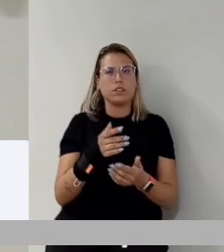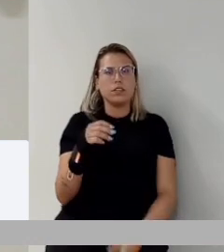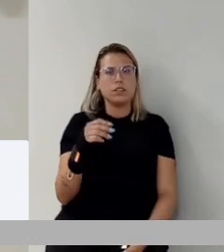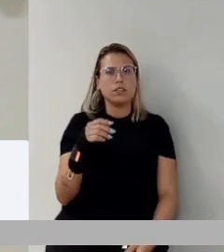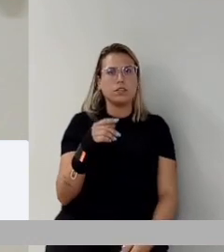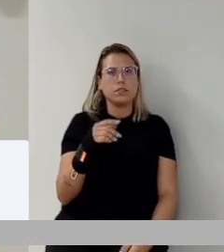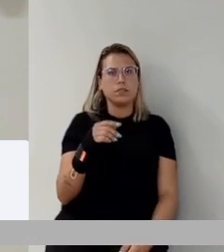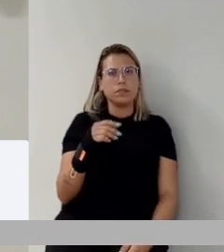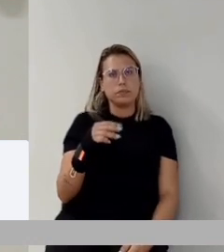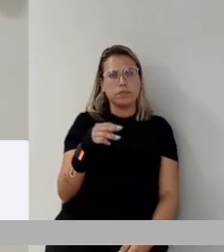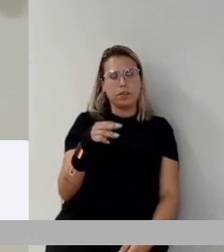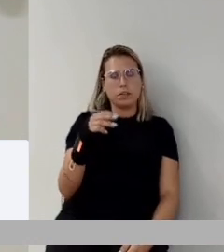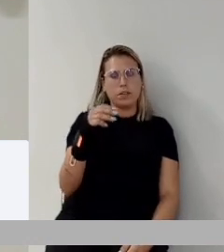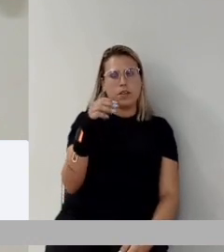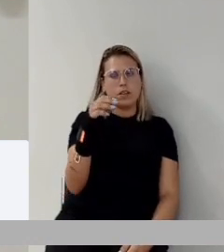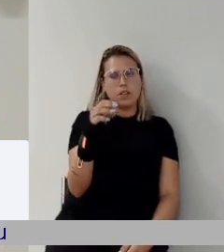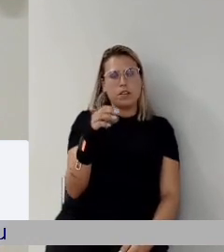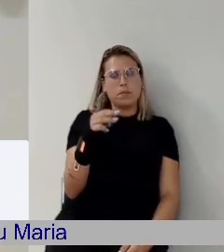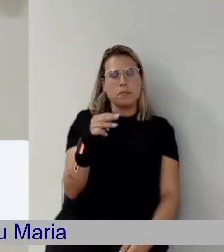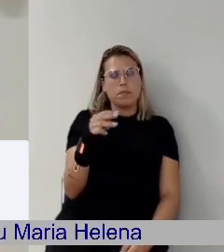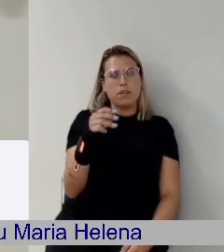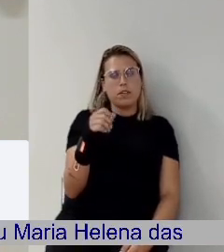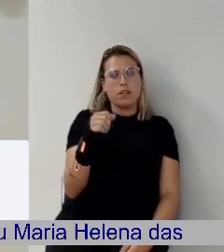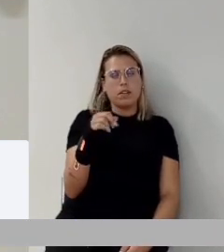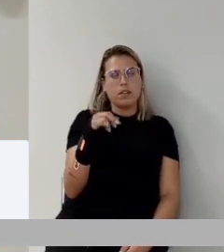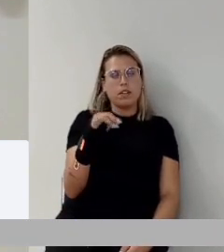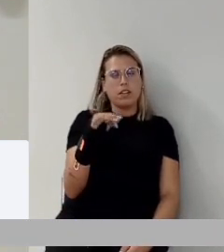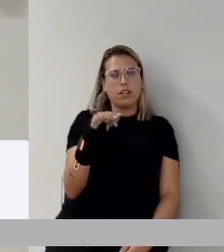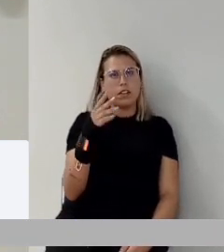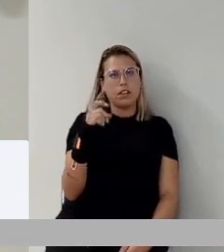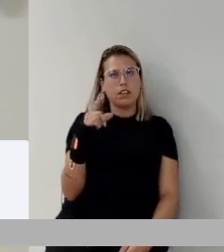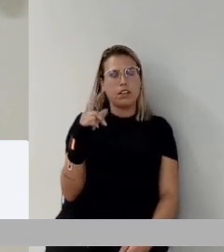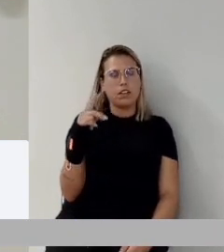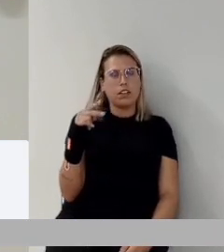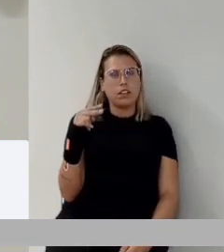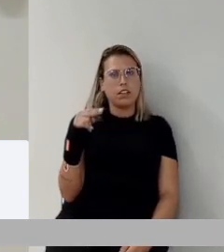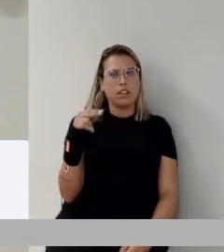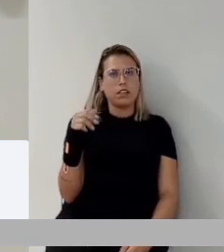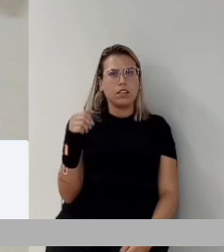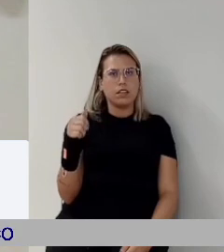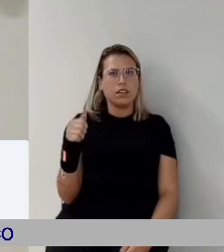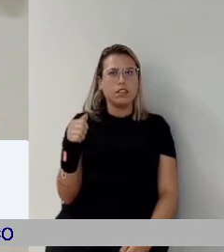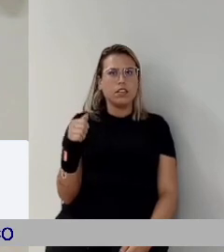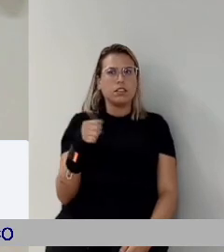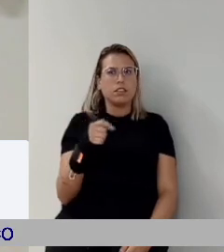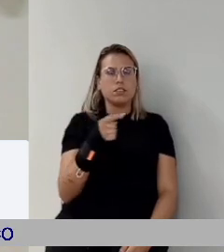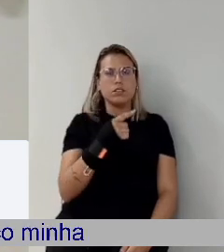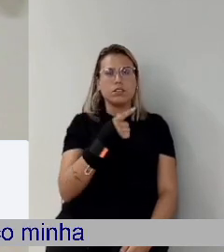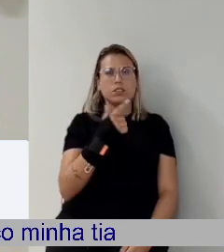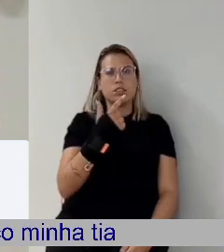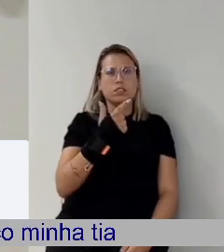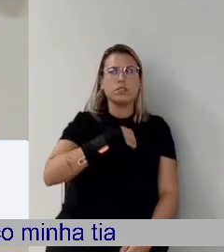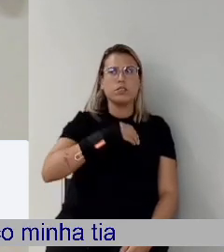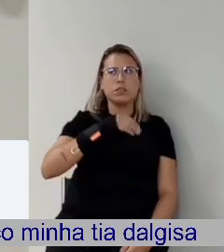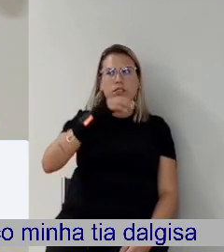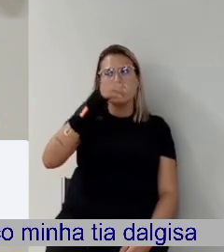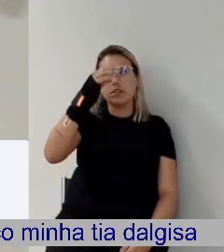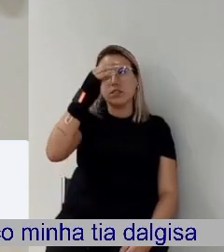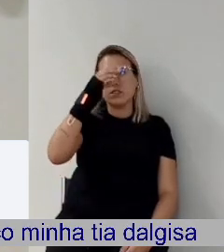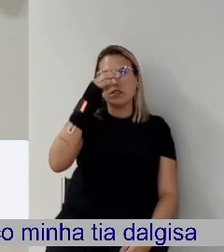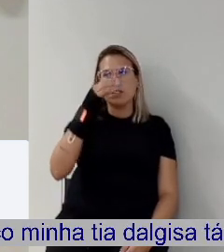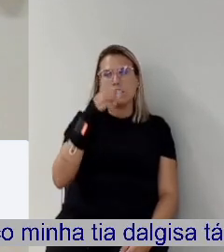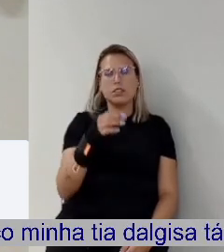Helena de ocilon ou Maria Helena da est tapioca né aniversariou no dia 2 de Março a minha tia daisa tá